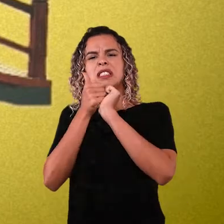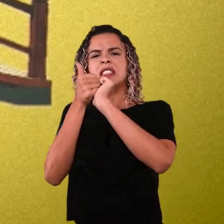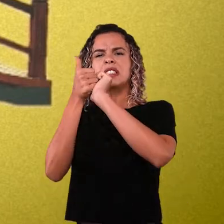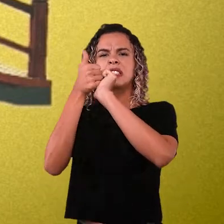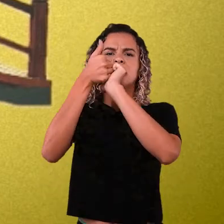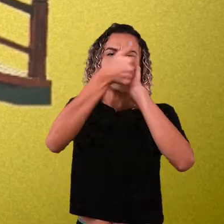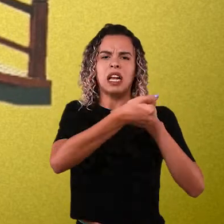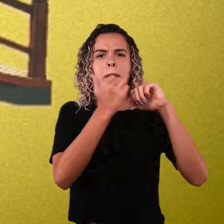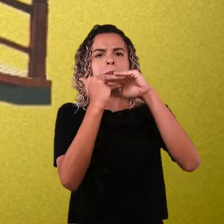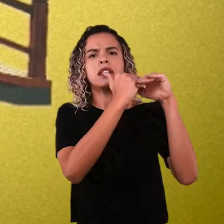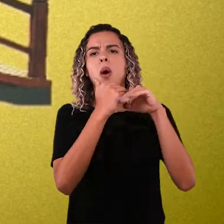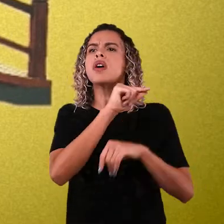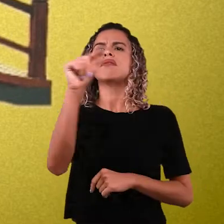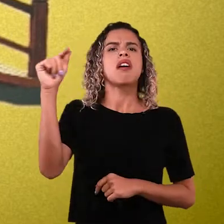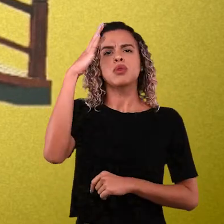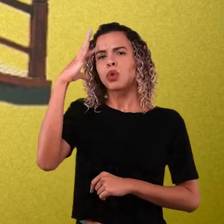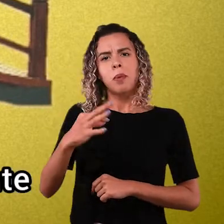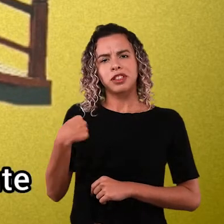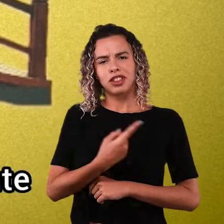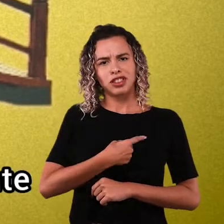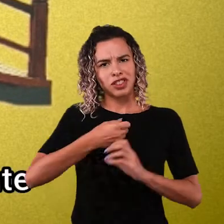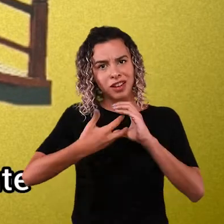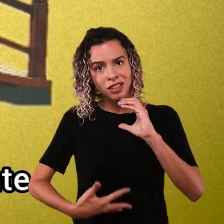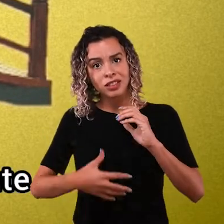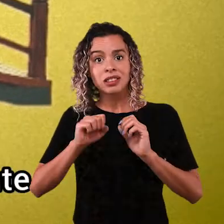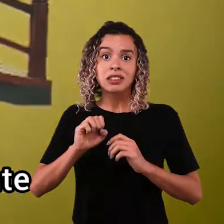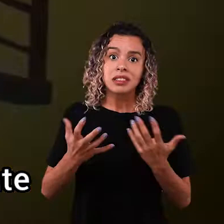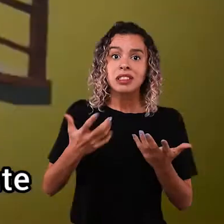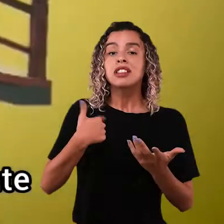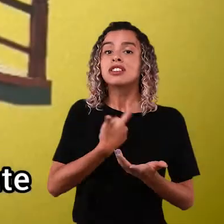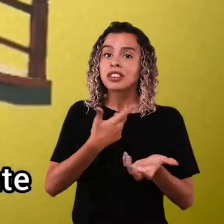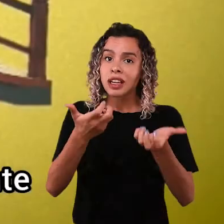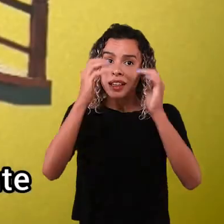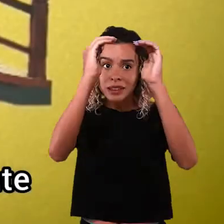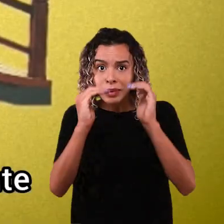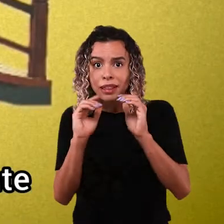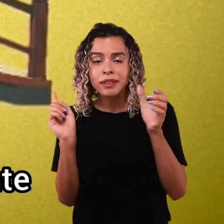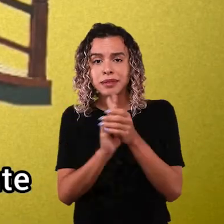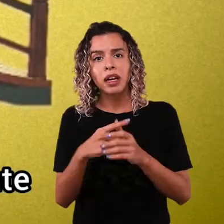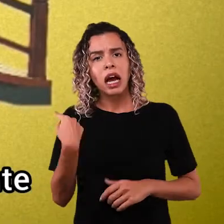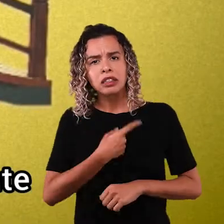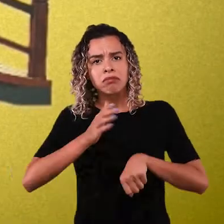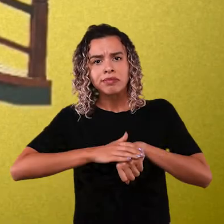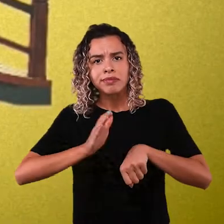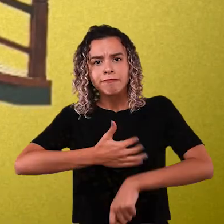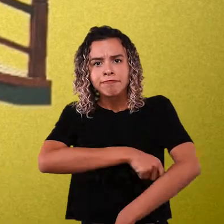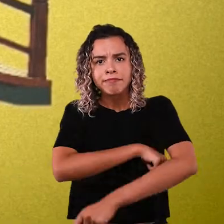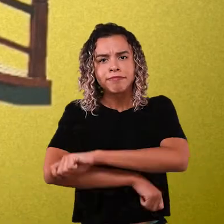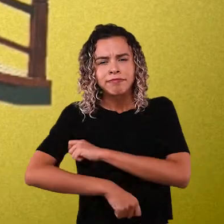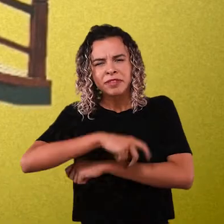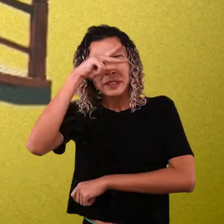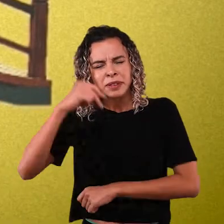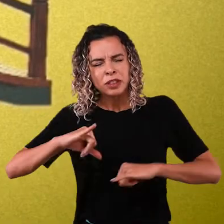que buscam entender as nossas características. Dessa forma, se quisermos ser respeitados e incluídos, teremos que atravessar toda a ponte, independente